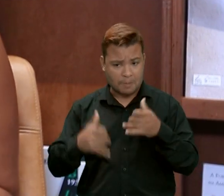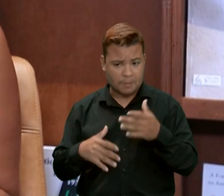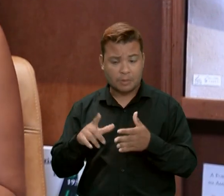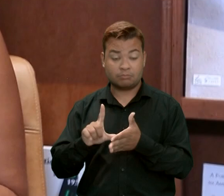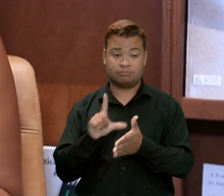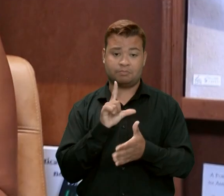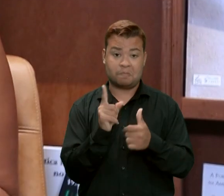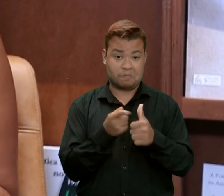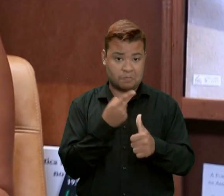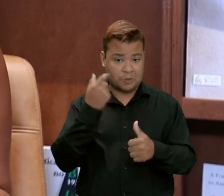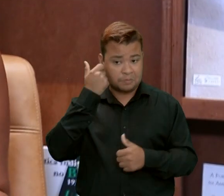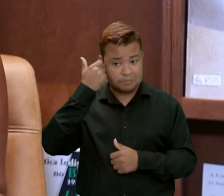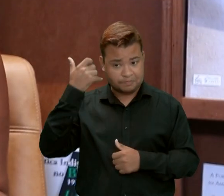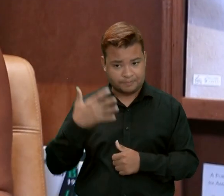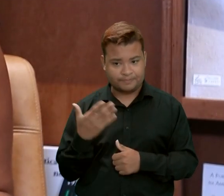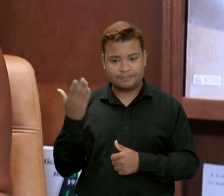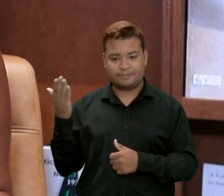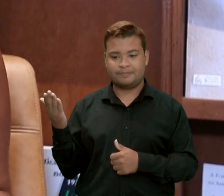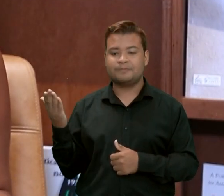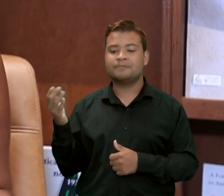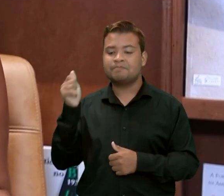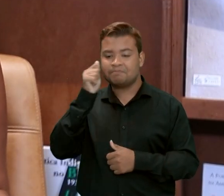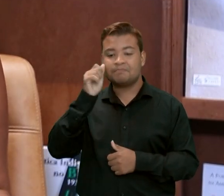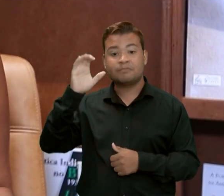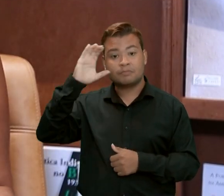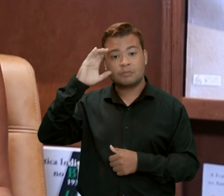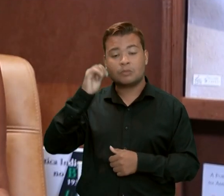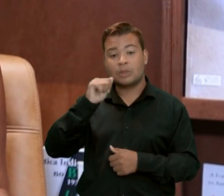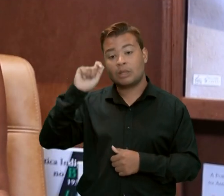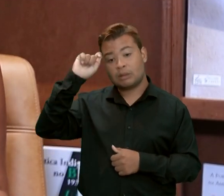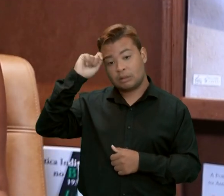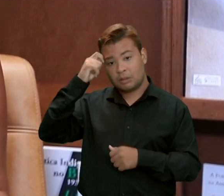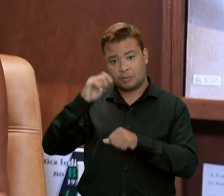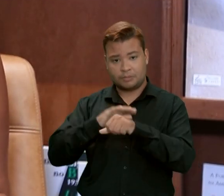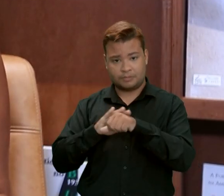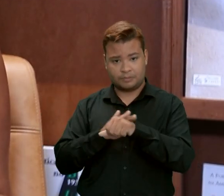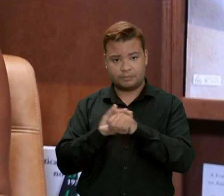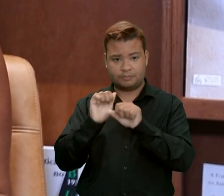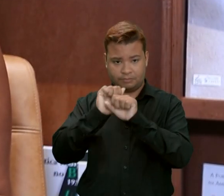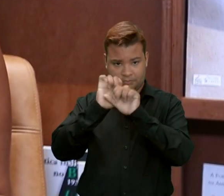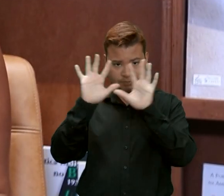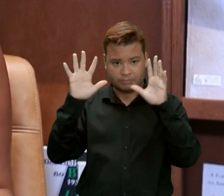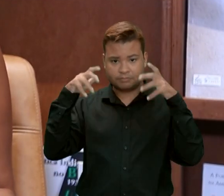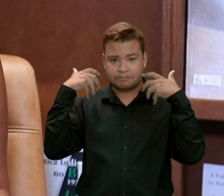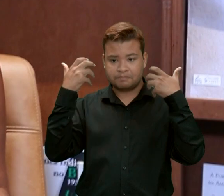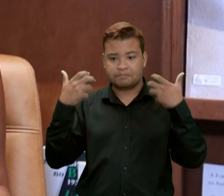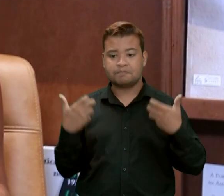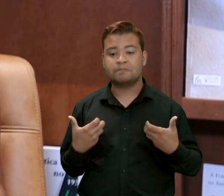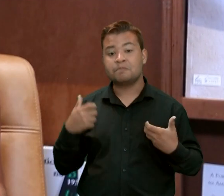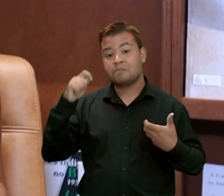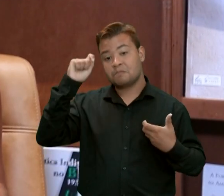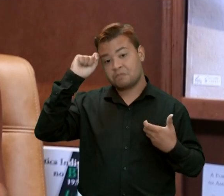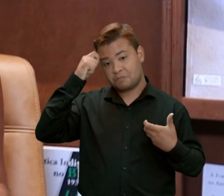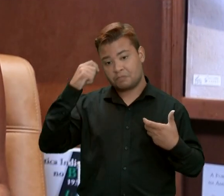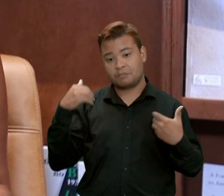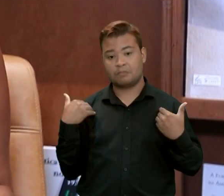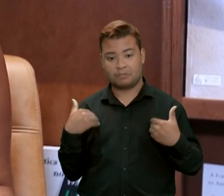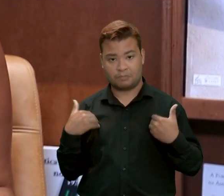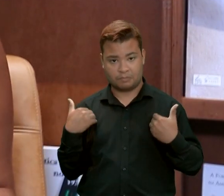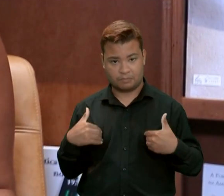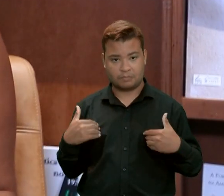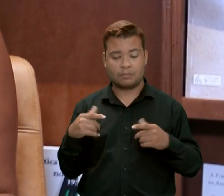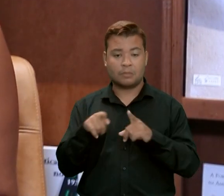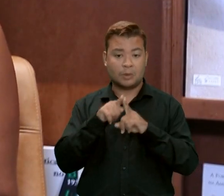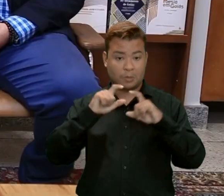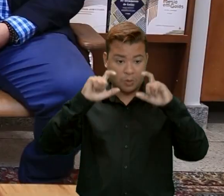minha autodescrição. Sou a Ana Clelma, uma mulher negra de pele clara, tenho cabelos pretos, cacheados, logo abaixo dos ombros e